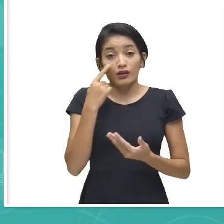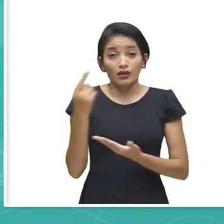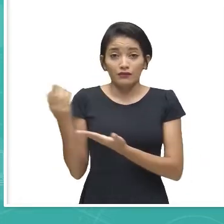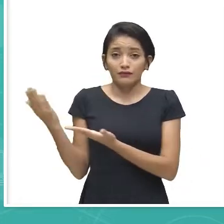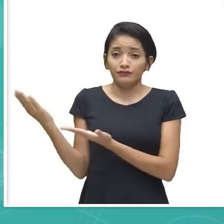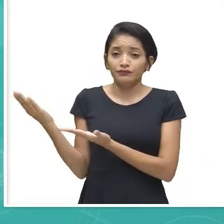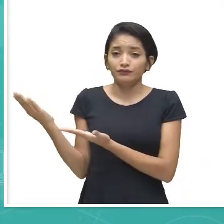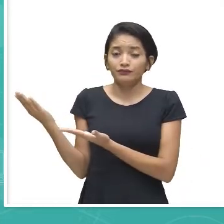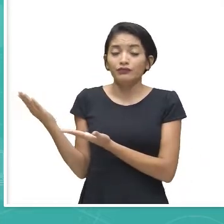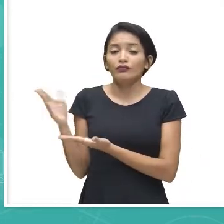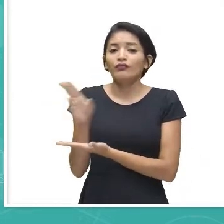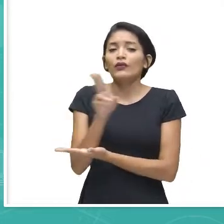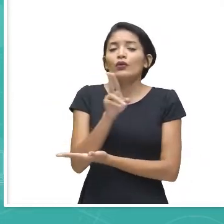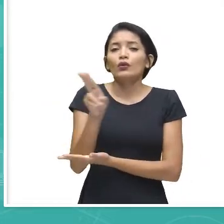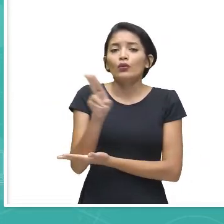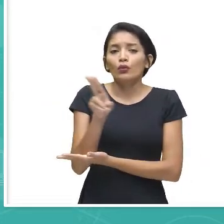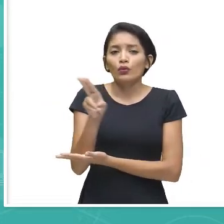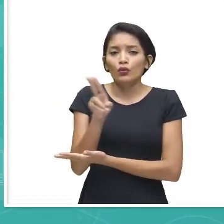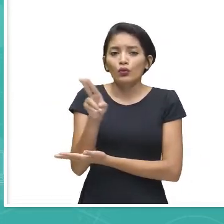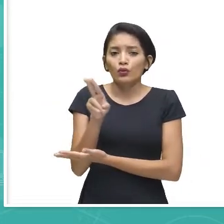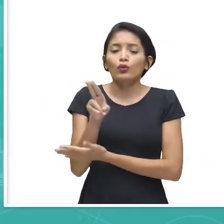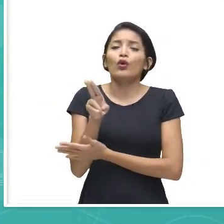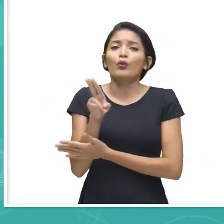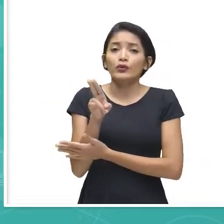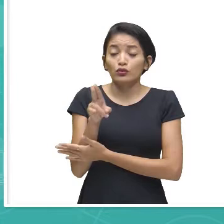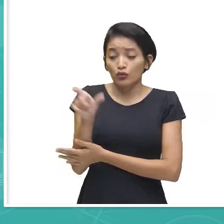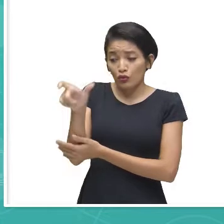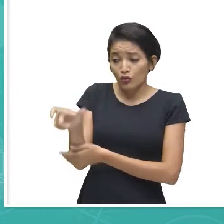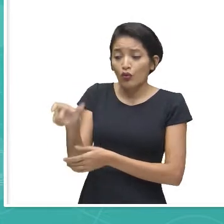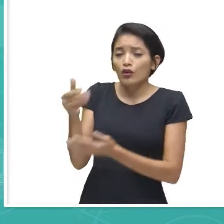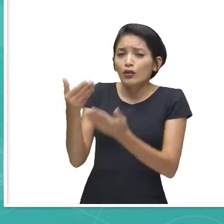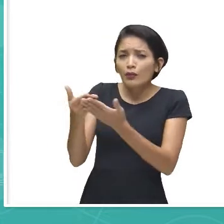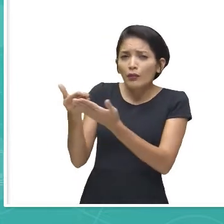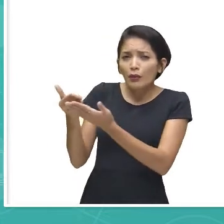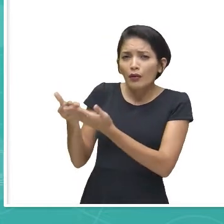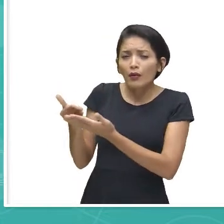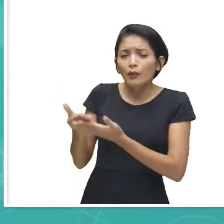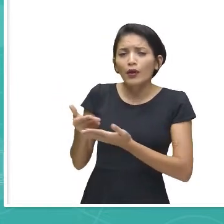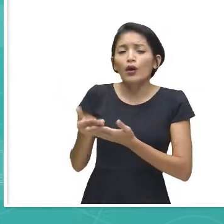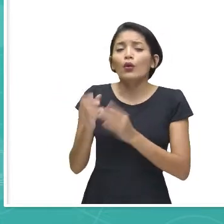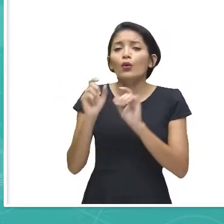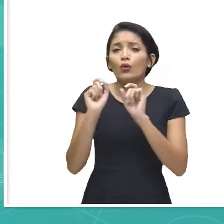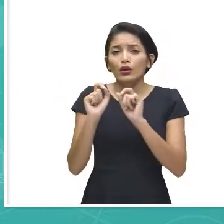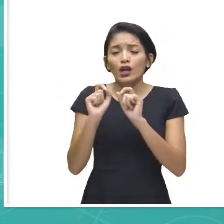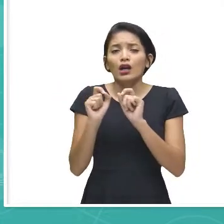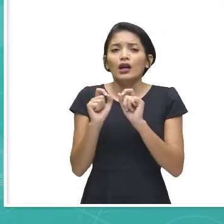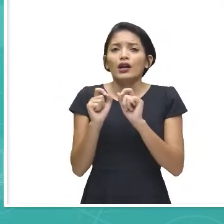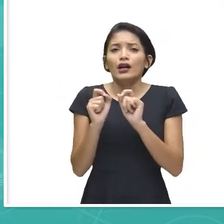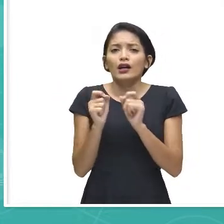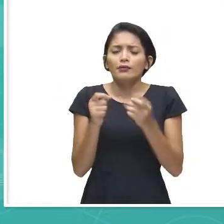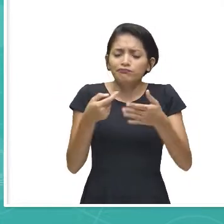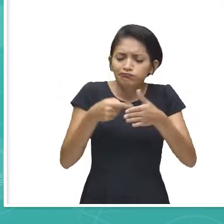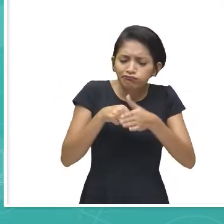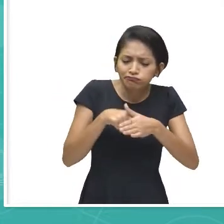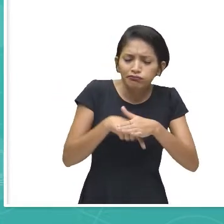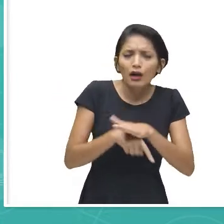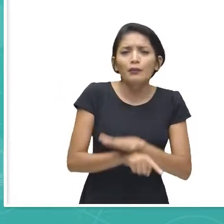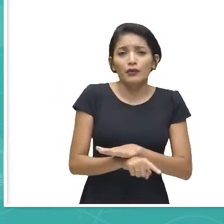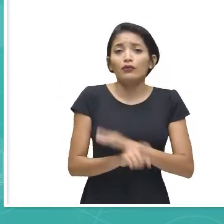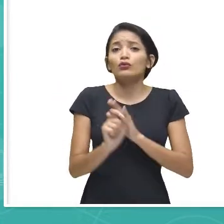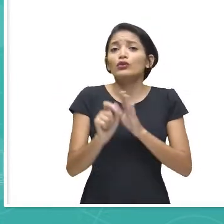nome de um grande estudioso que ele fez justamente o estudo e encontrou